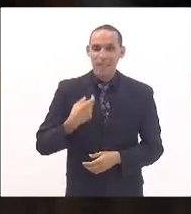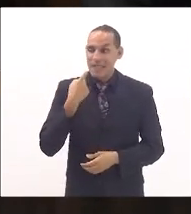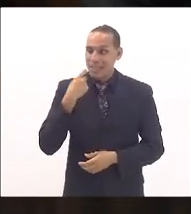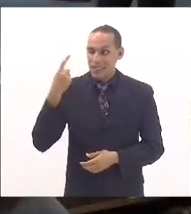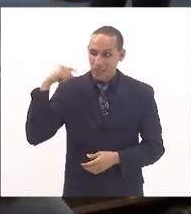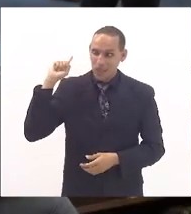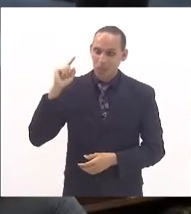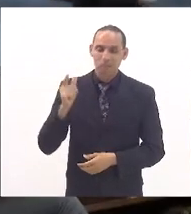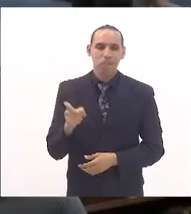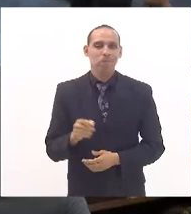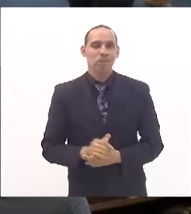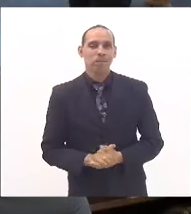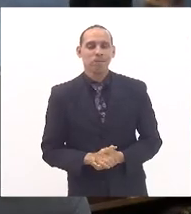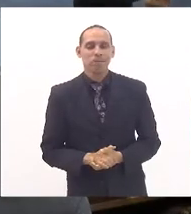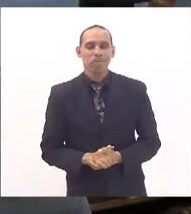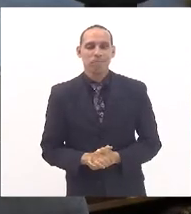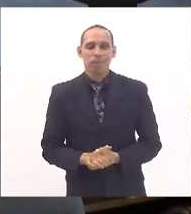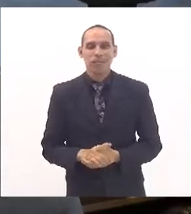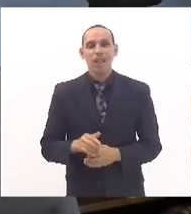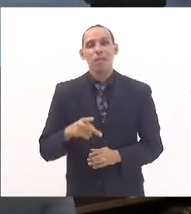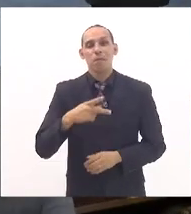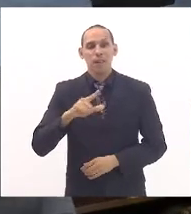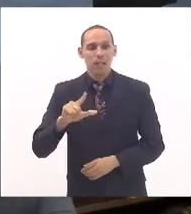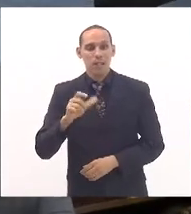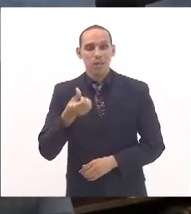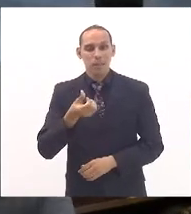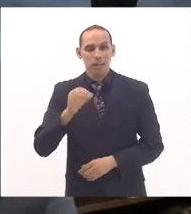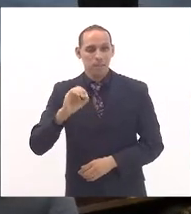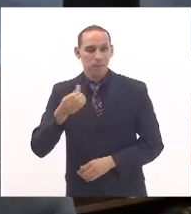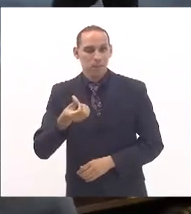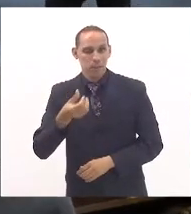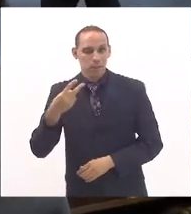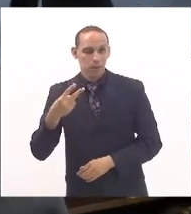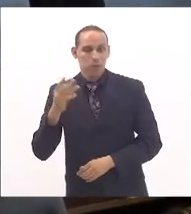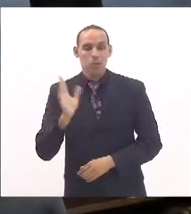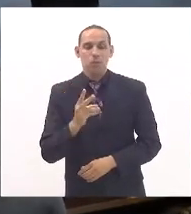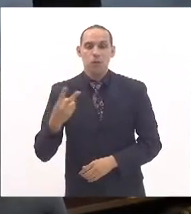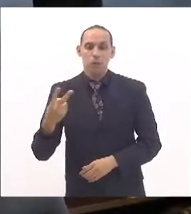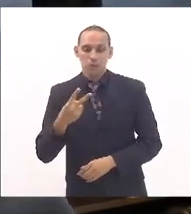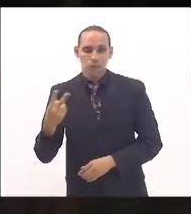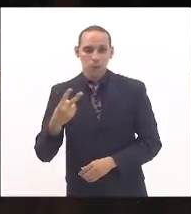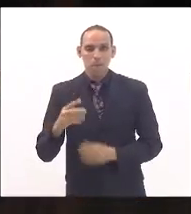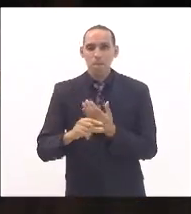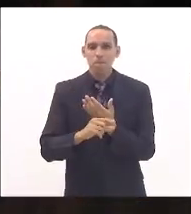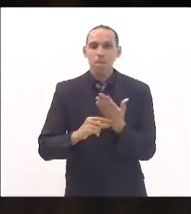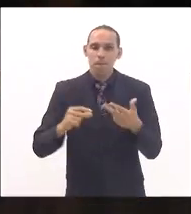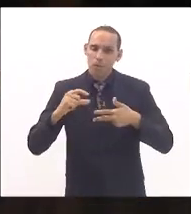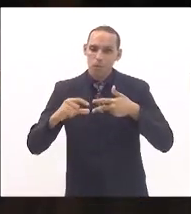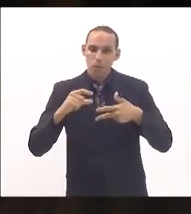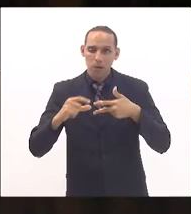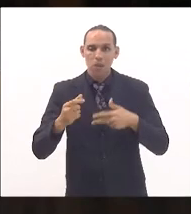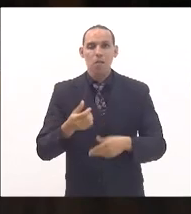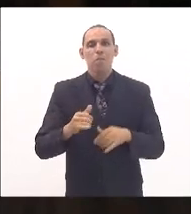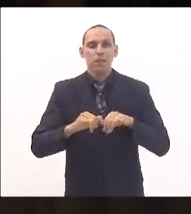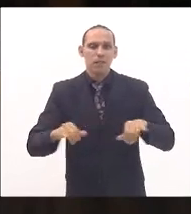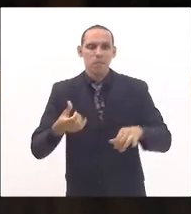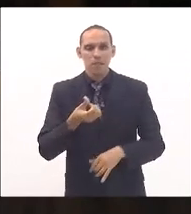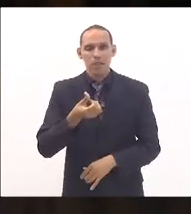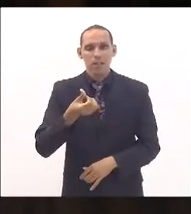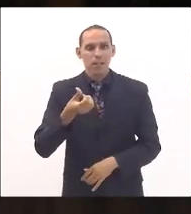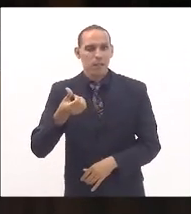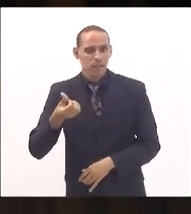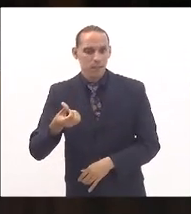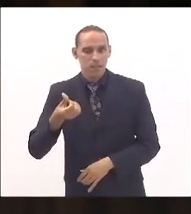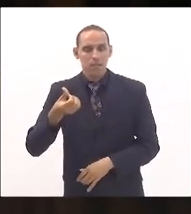sexta-feira. Projeto de Lei 6062 de 22, de autoria do Poder Executivo, mensagem 2622, institui a Política